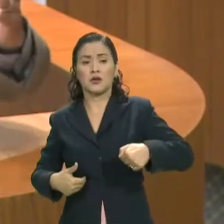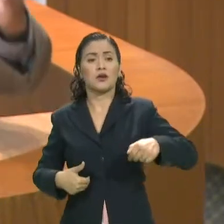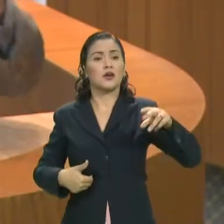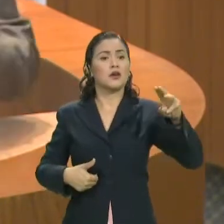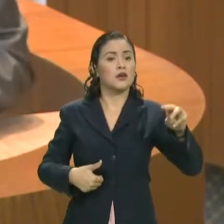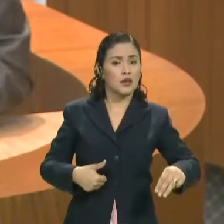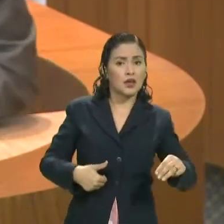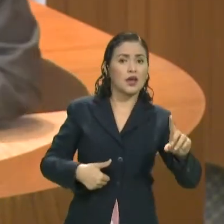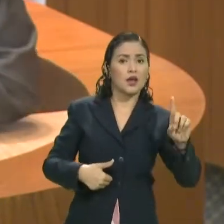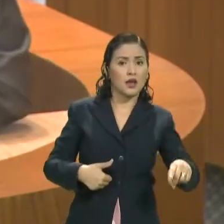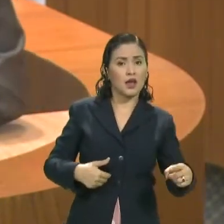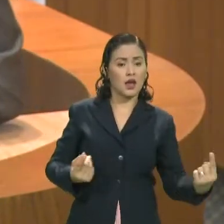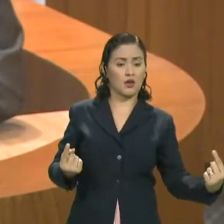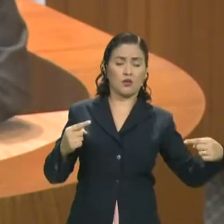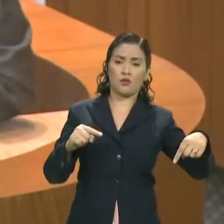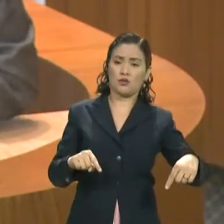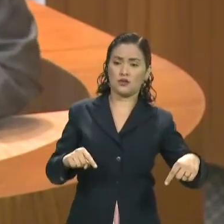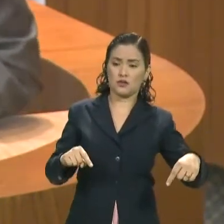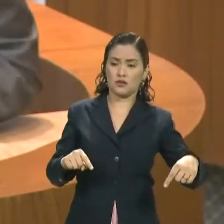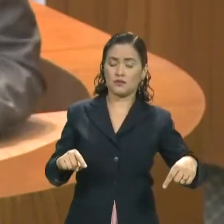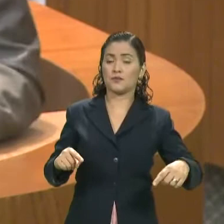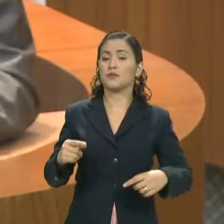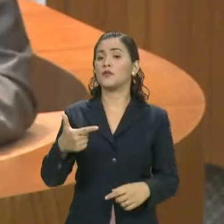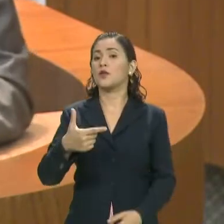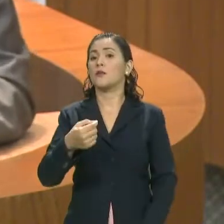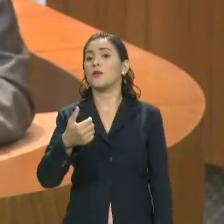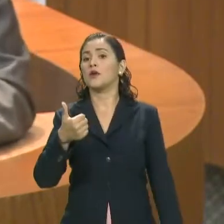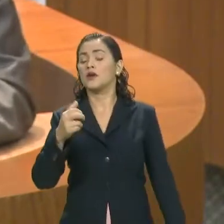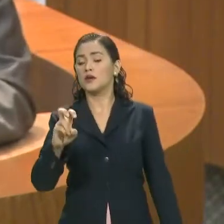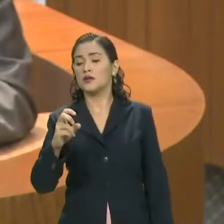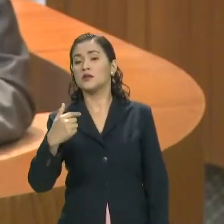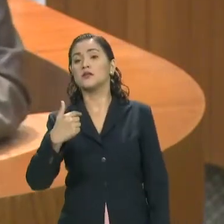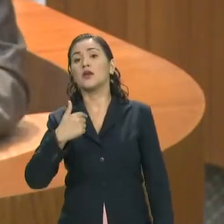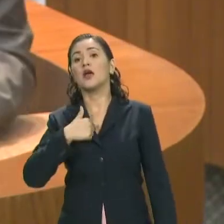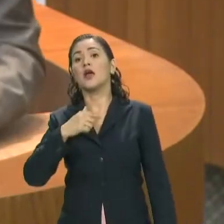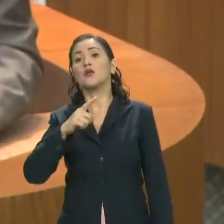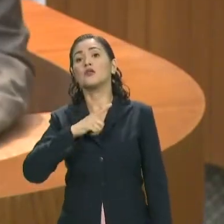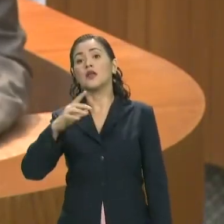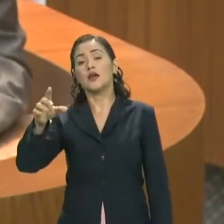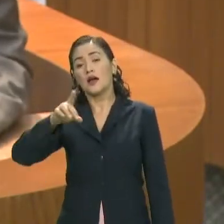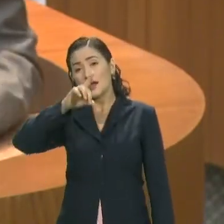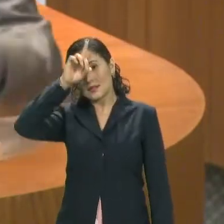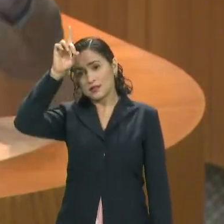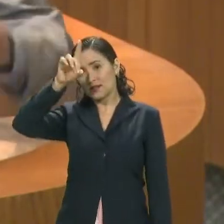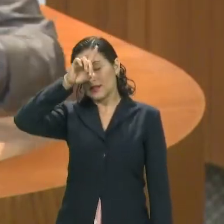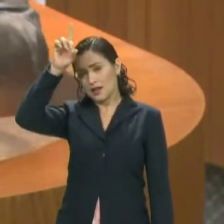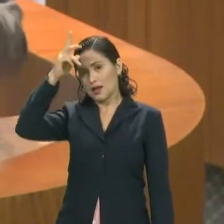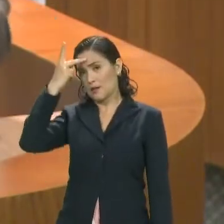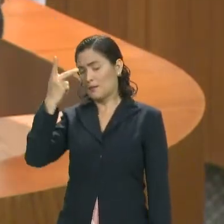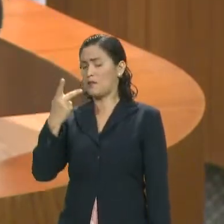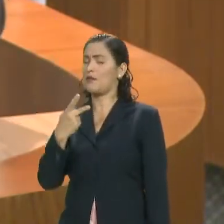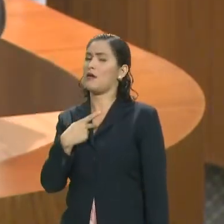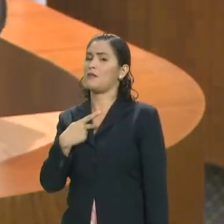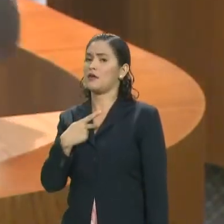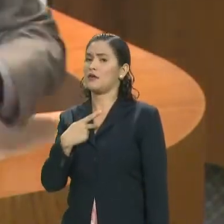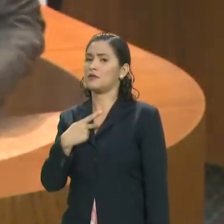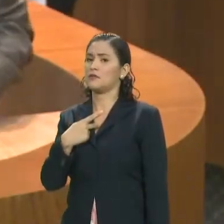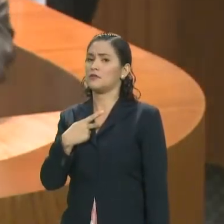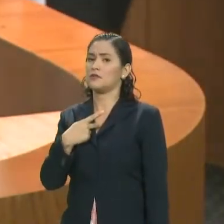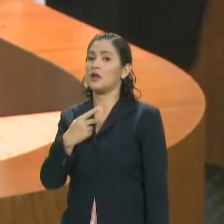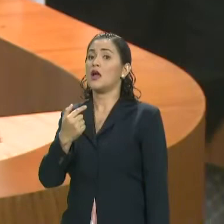tinha, naquele momento, em 2015, a convicção que eu era governo. Estou